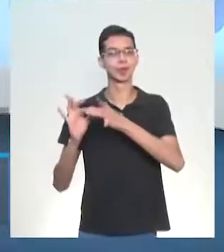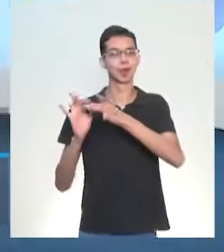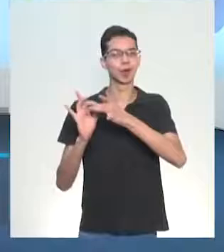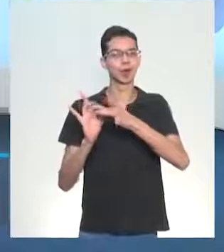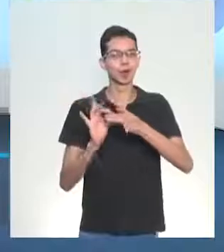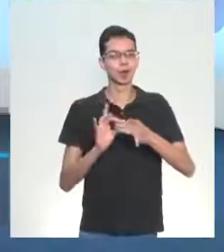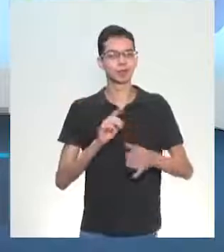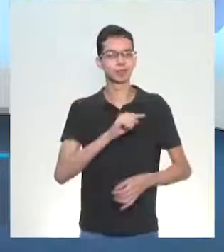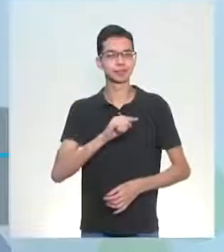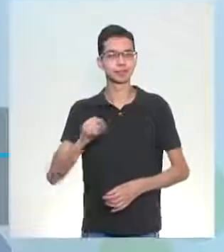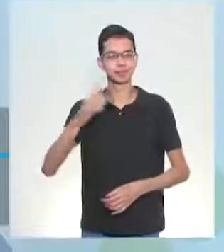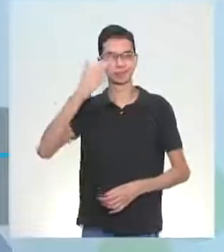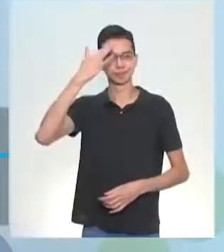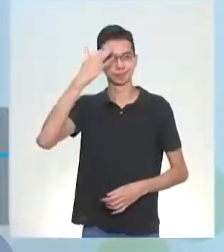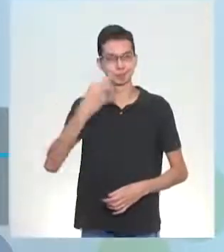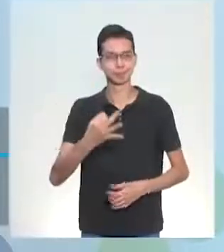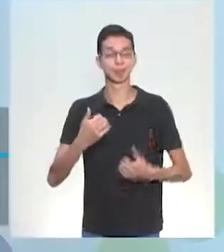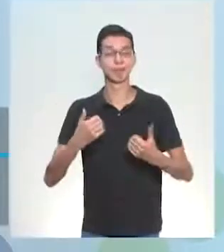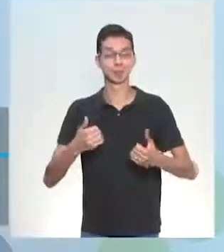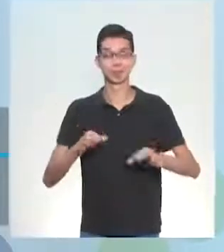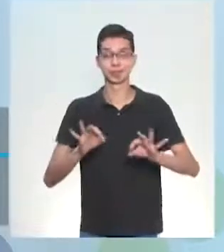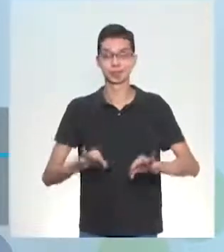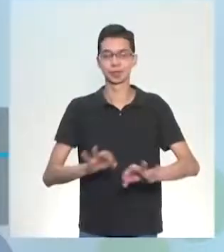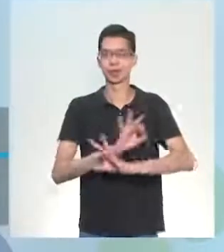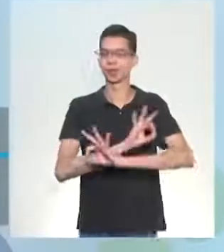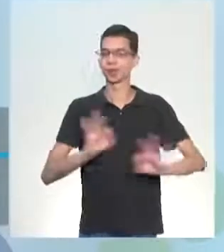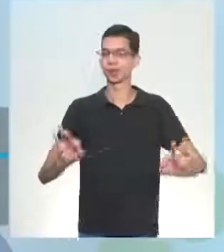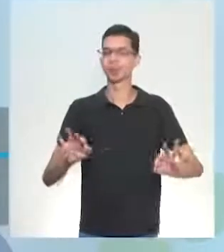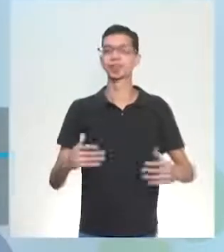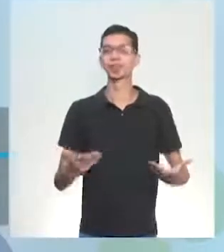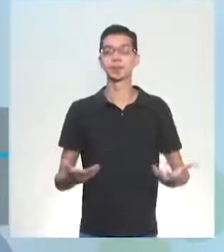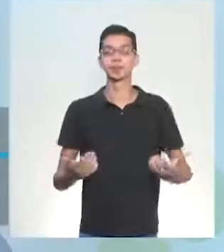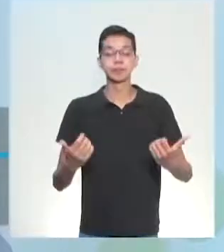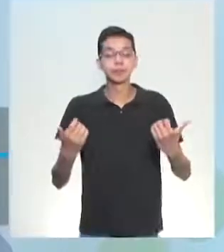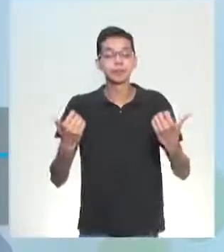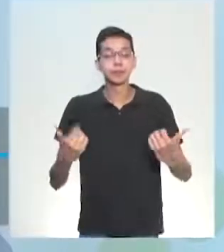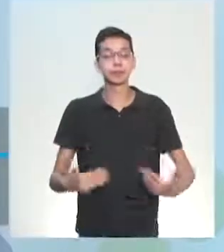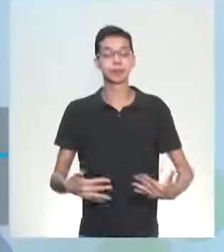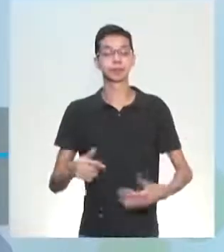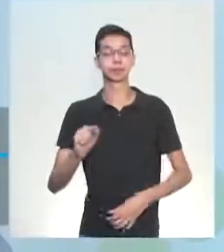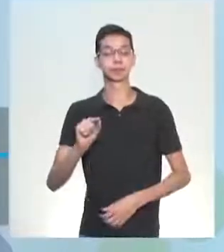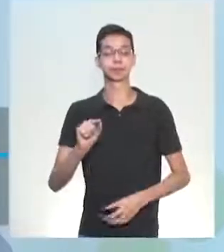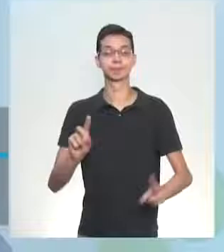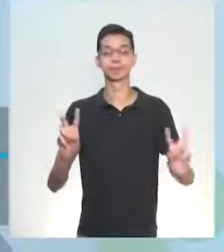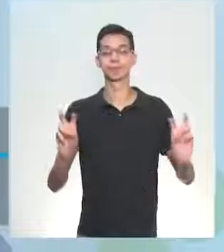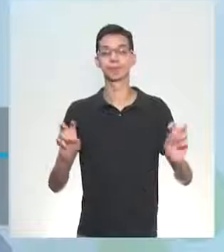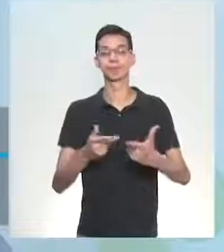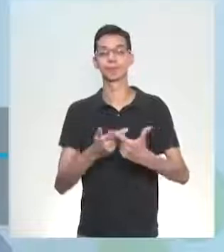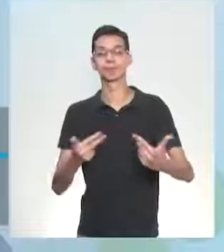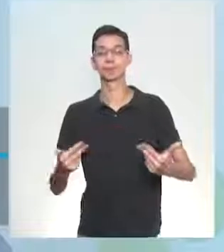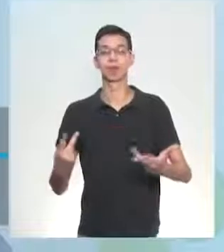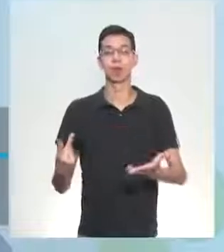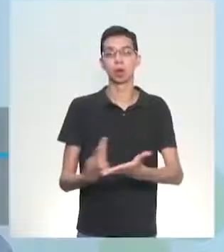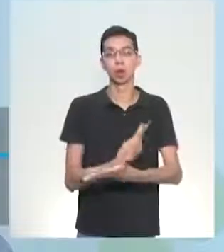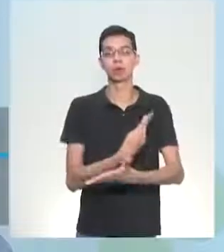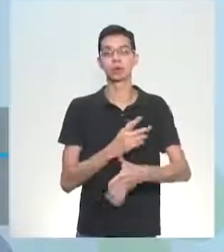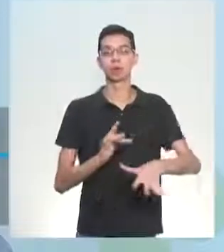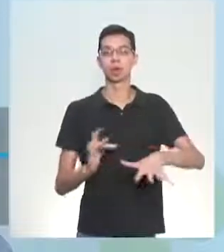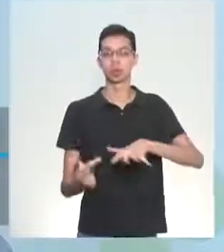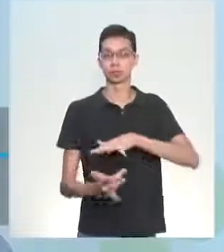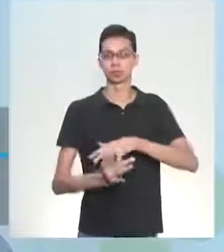deles. Ótimo. E já que estamos falando no contexto aí de situações que acontecem nas redes